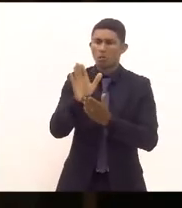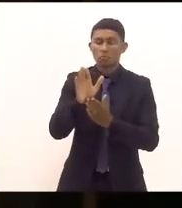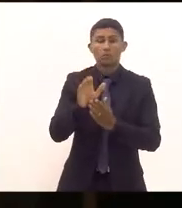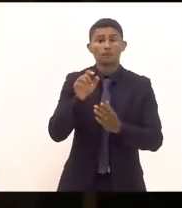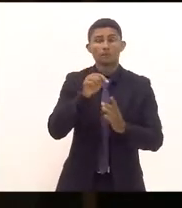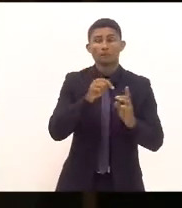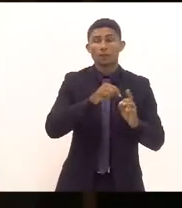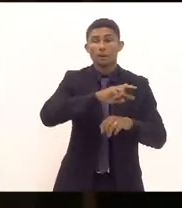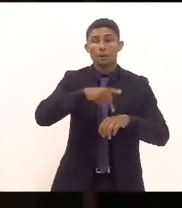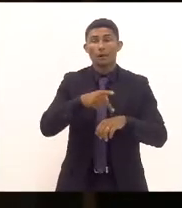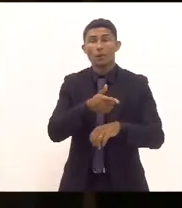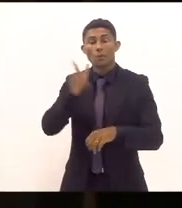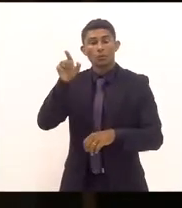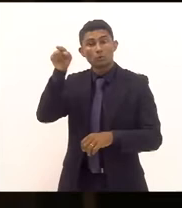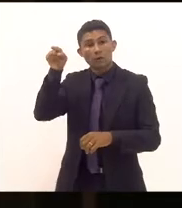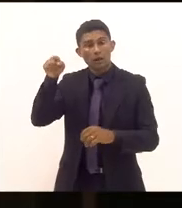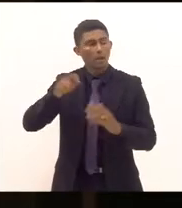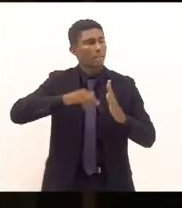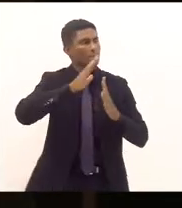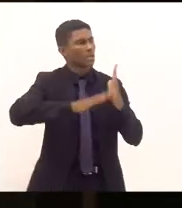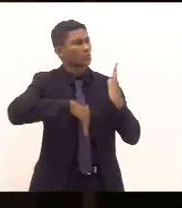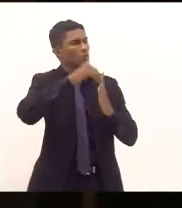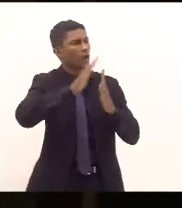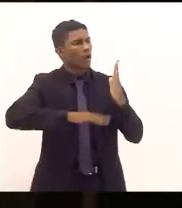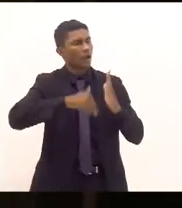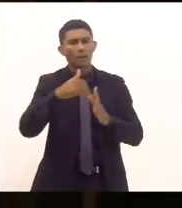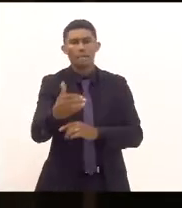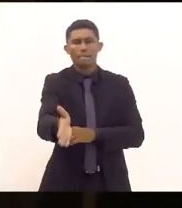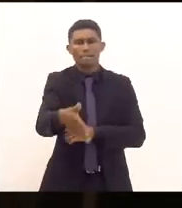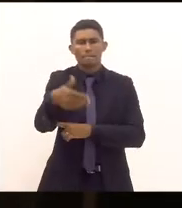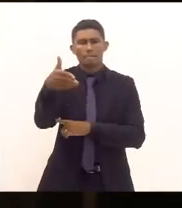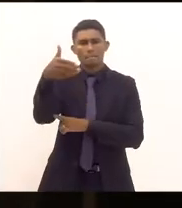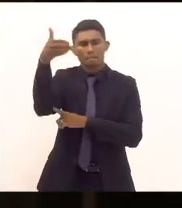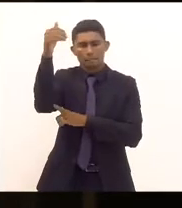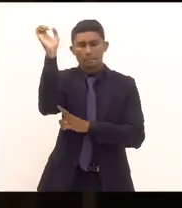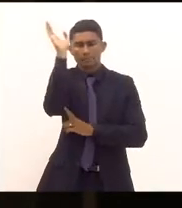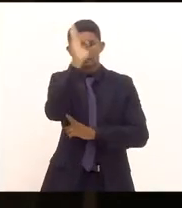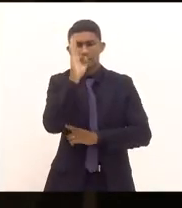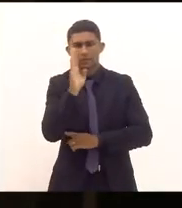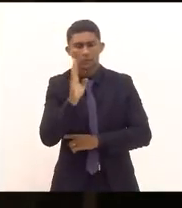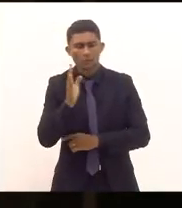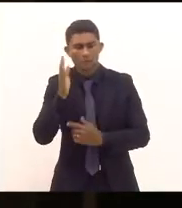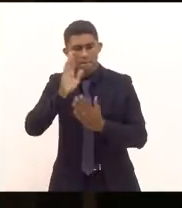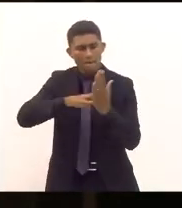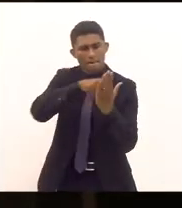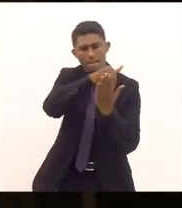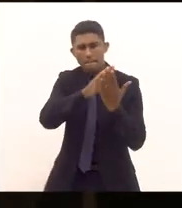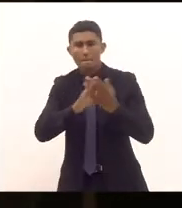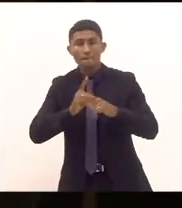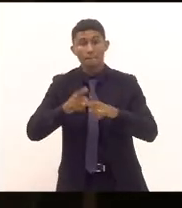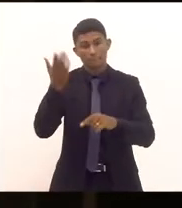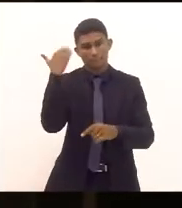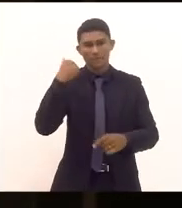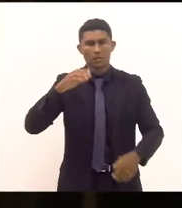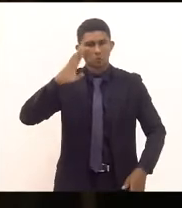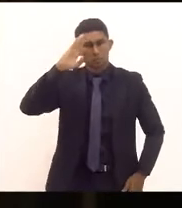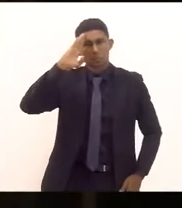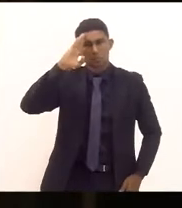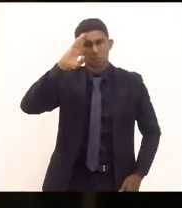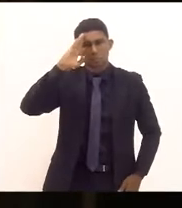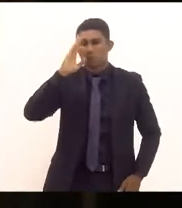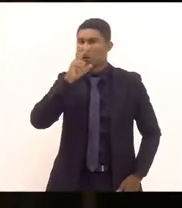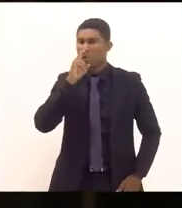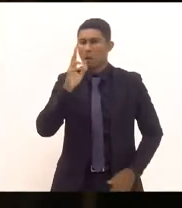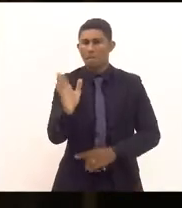ressignificando a bandeira do Brasil que foi naquele momento usurpada pelos militares e ele